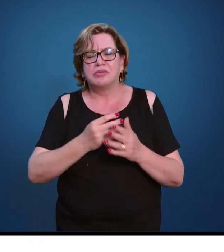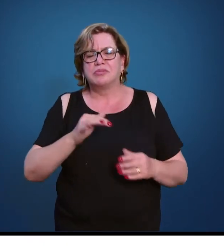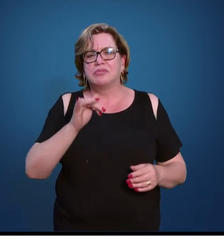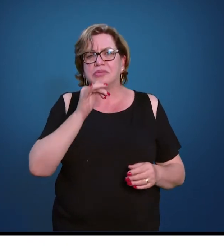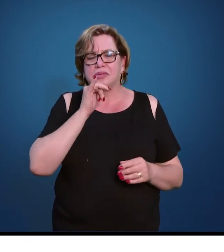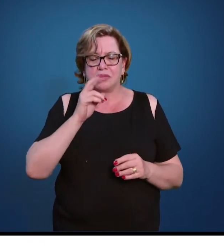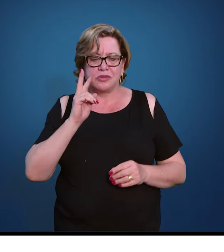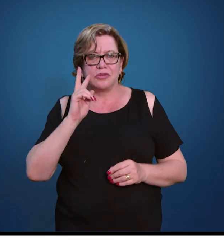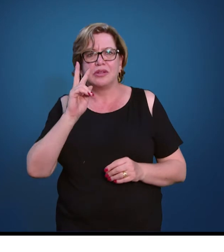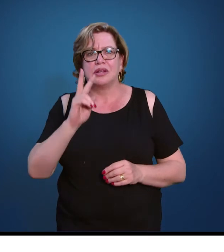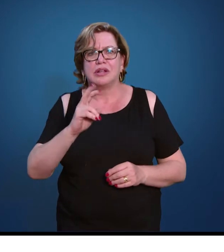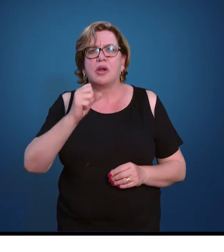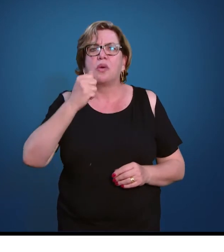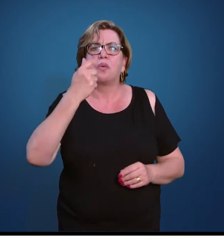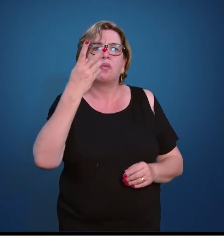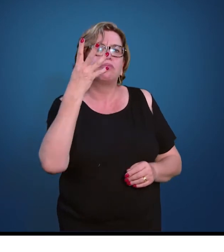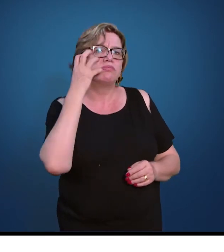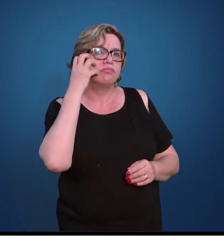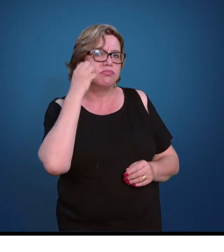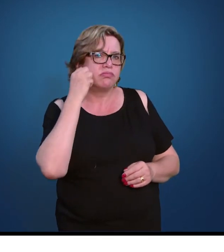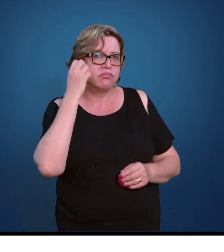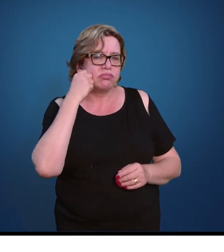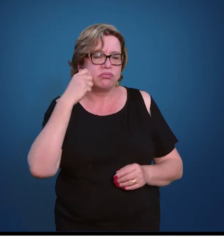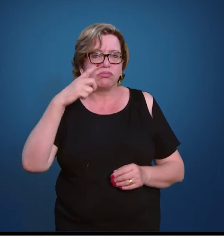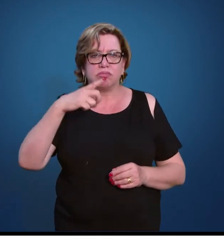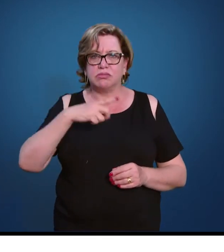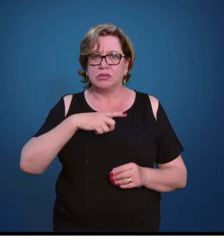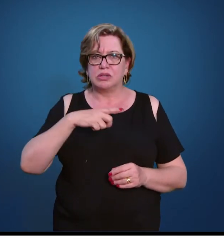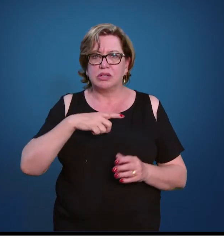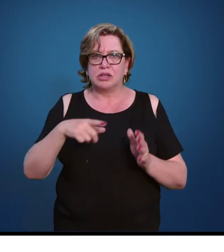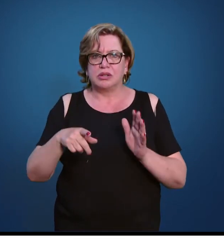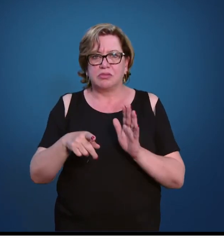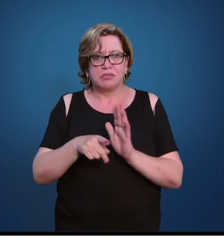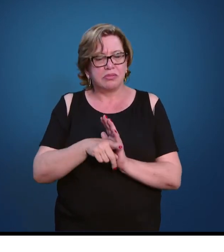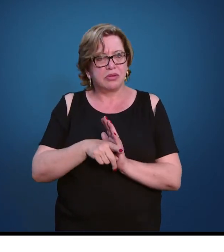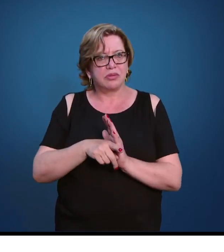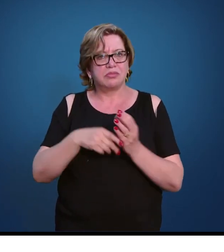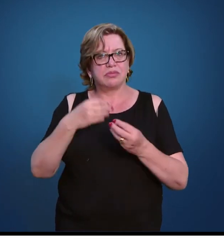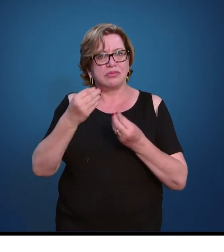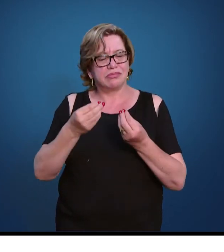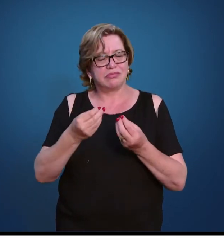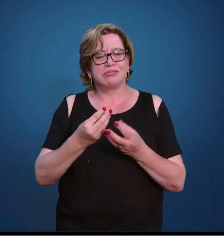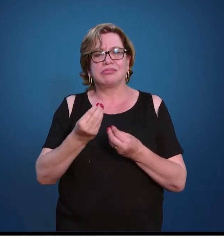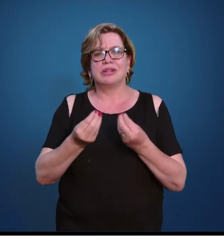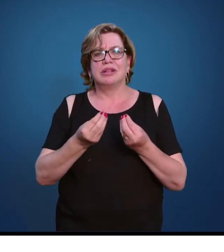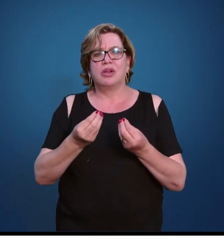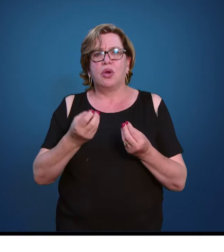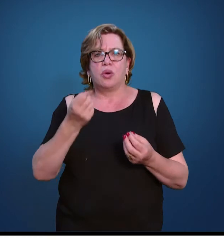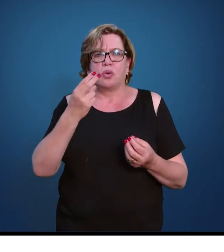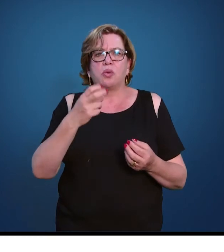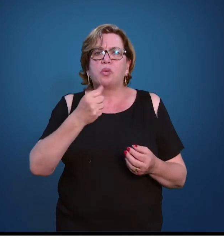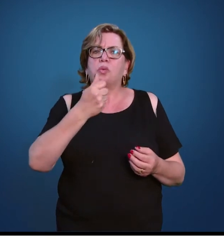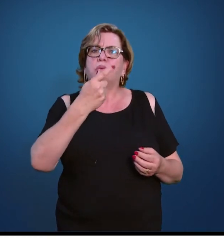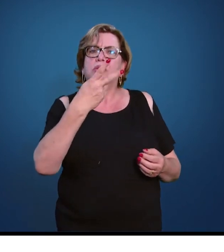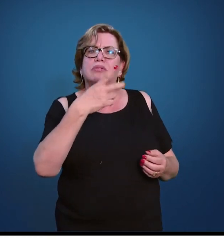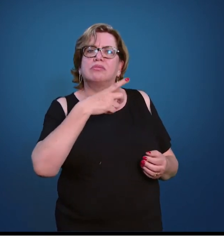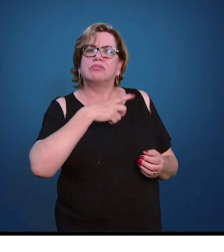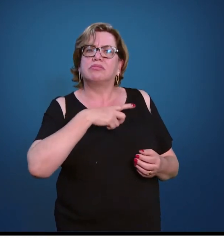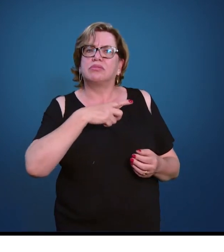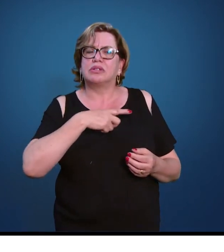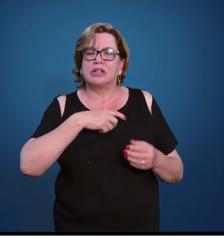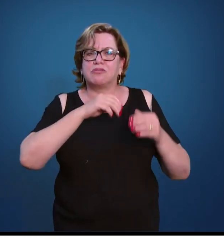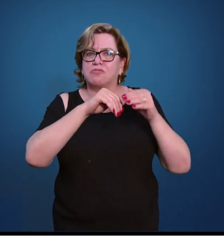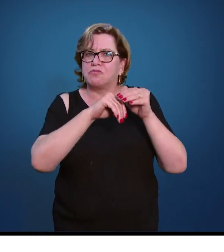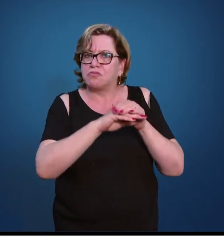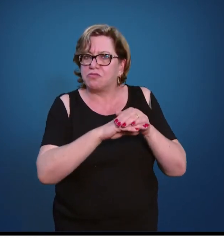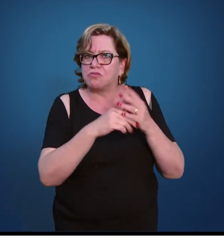posso verificar quanto de lucro eu obtive em relação à minha receita líquida. Quanto que eu tenho de